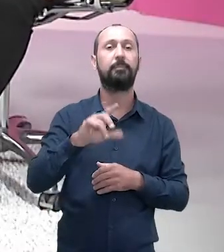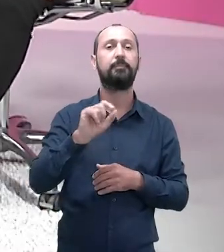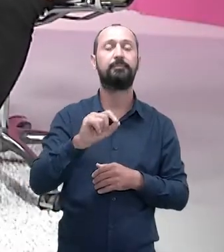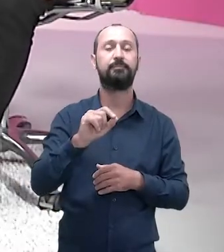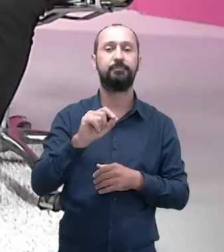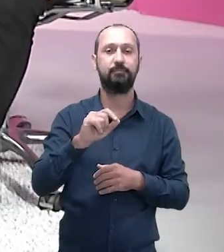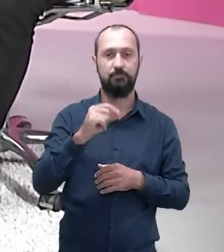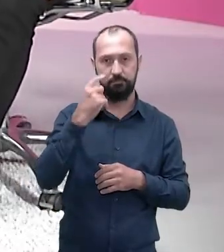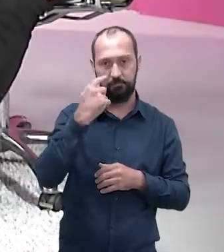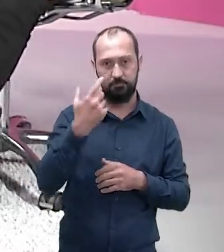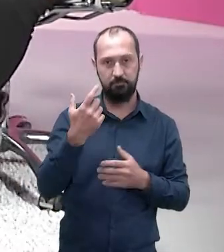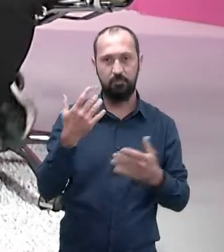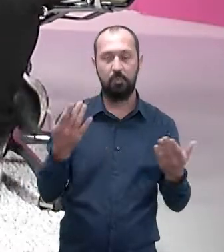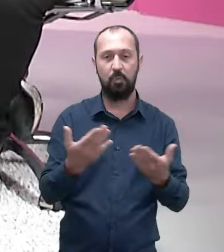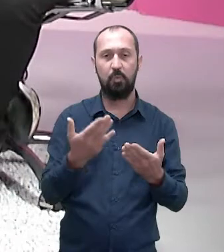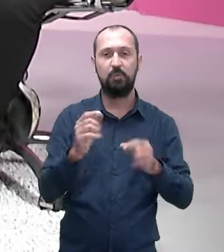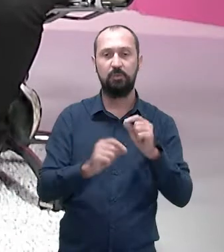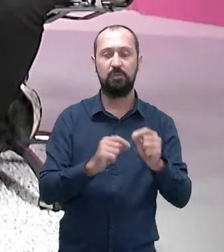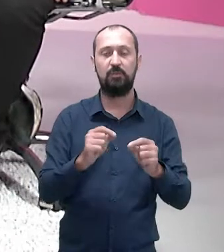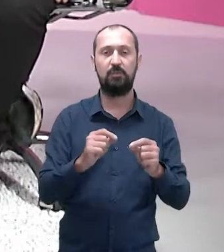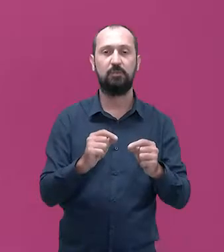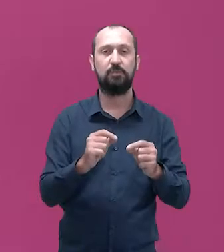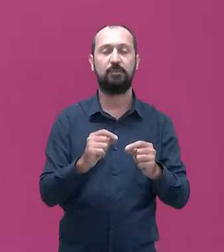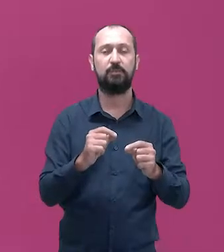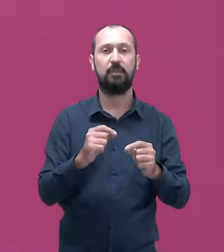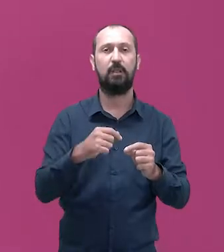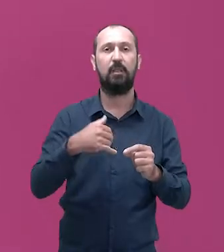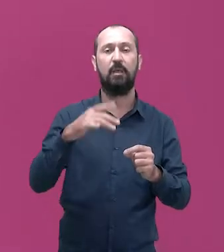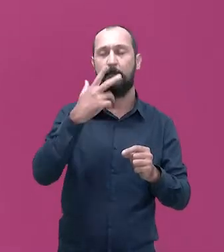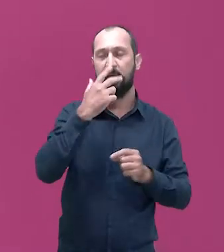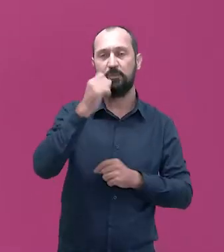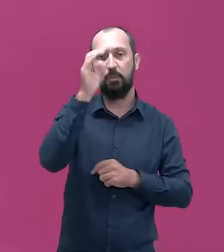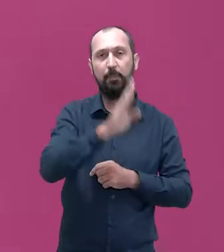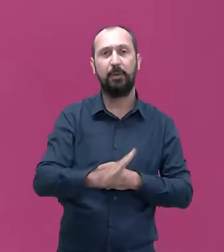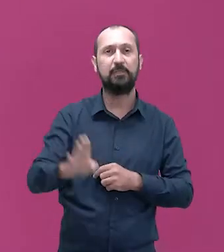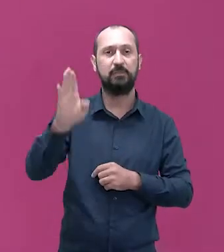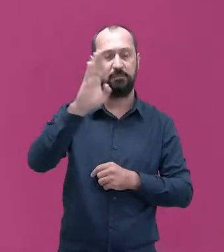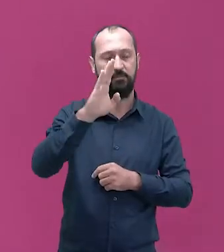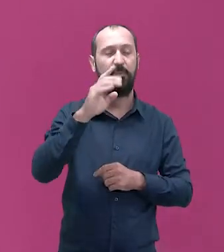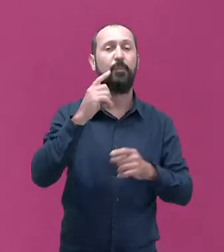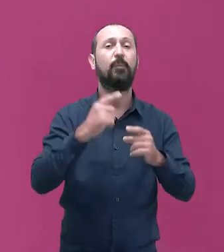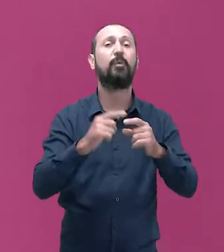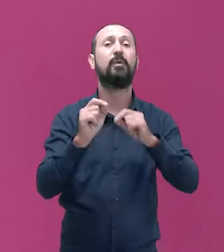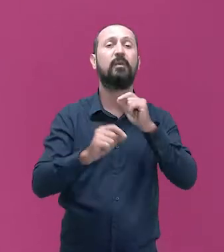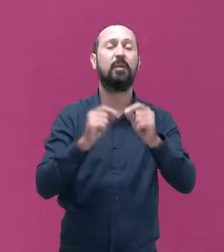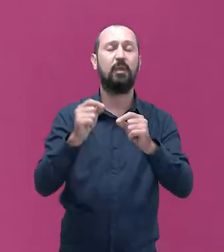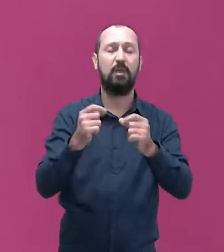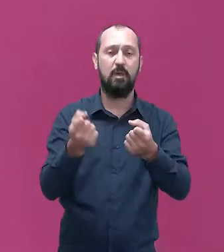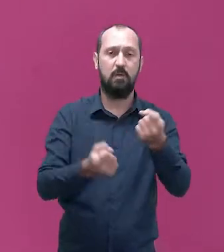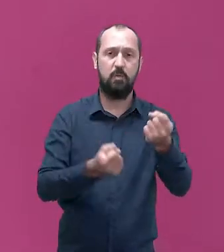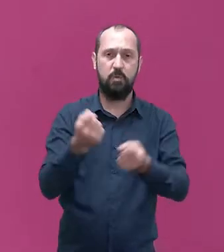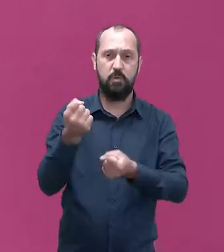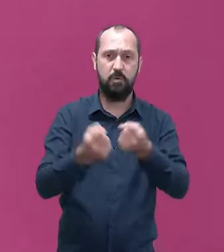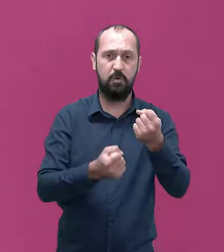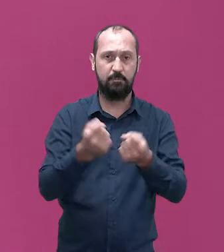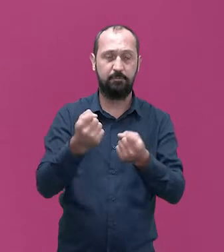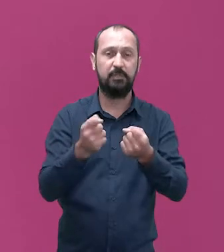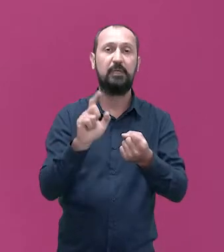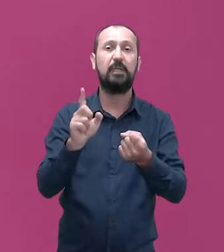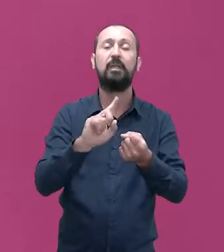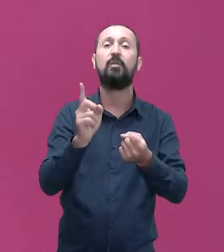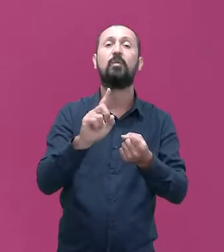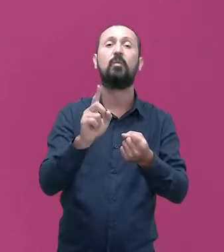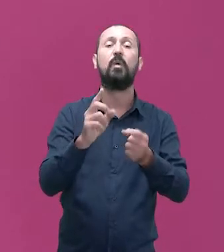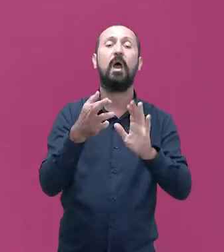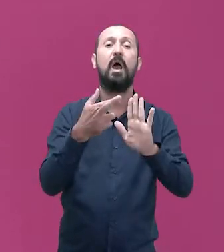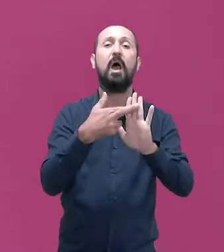nossa principal prerrogativa hoje, né, ela é nacional. Porque o condutor de